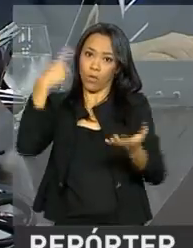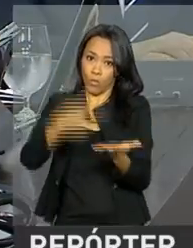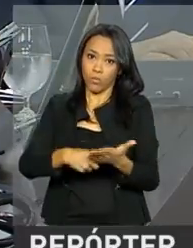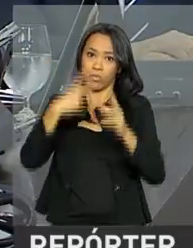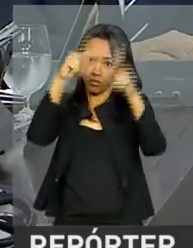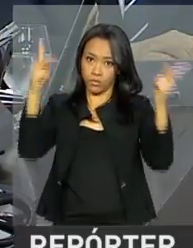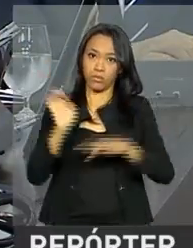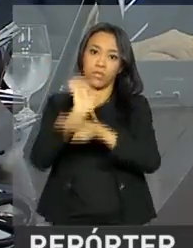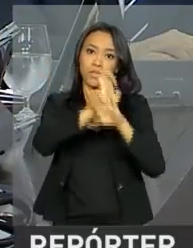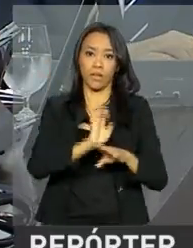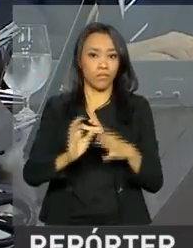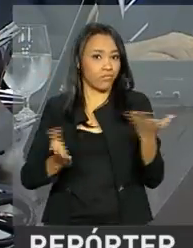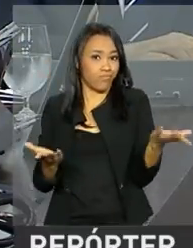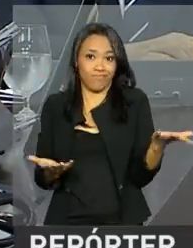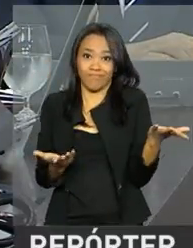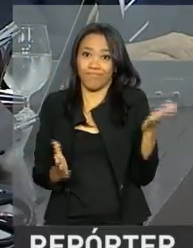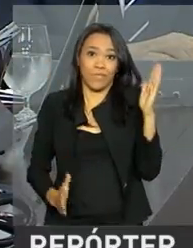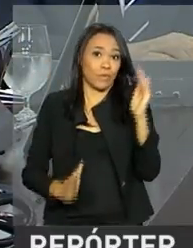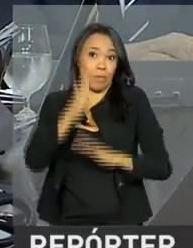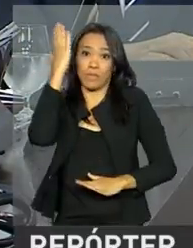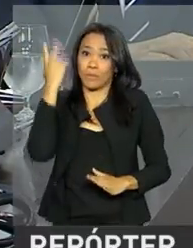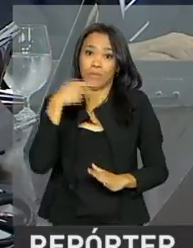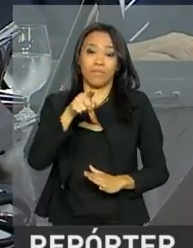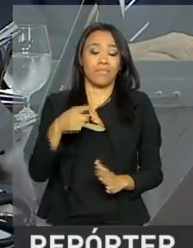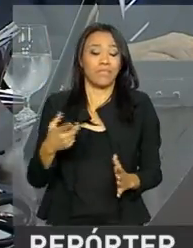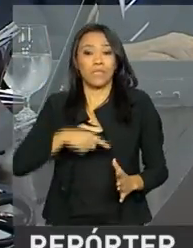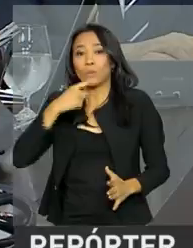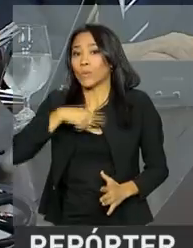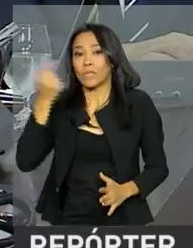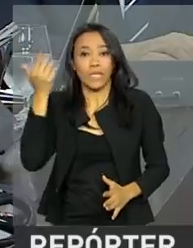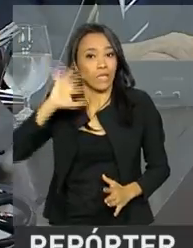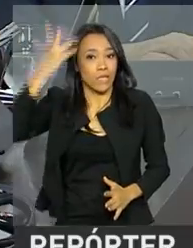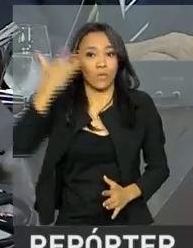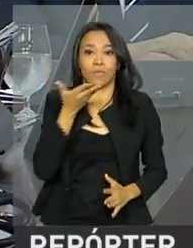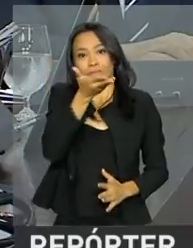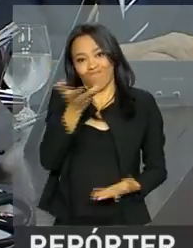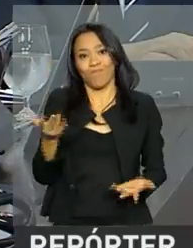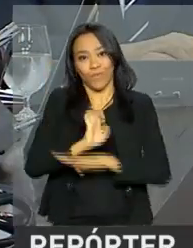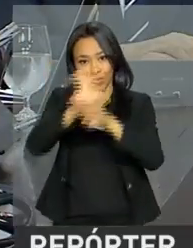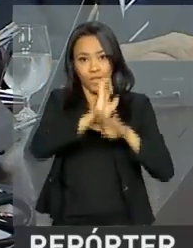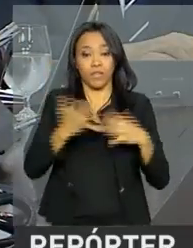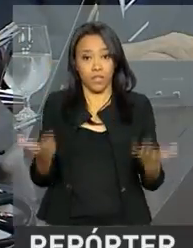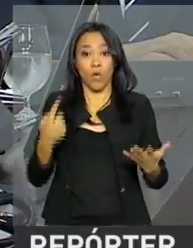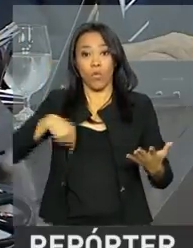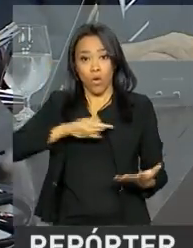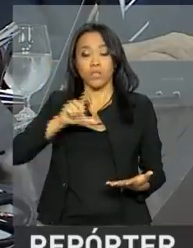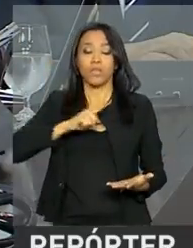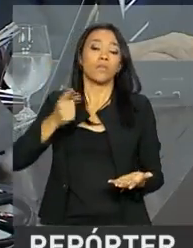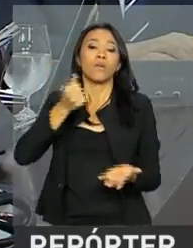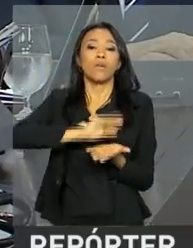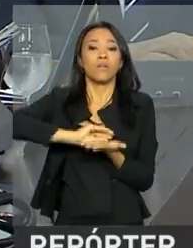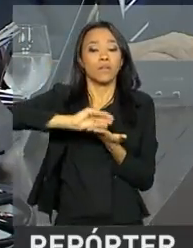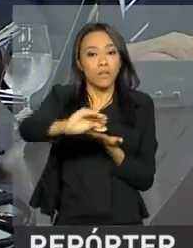é na verdade ultrapassou os limites do estado e gera uma preocupação nacional portanto nós teremos aqui recursos e poder cados